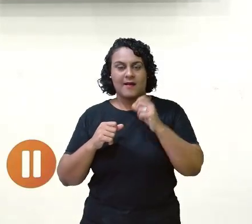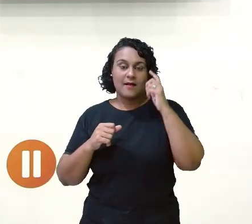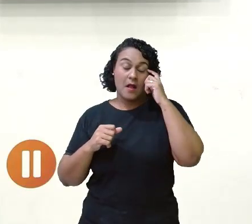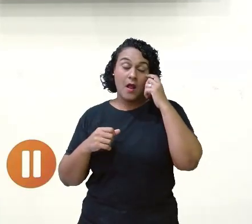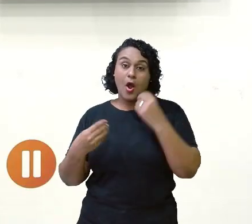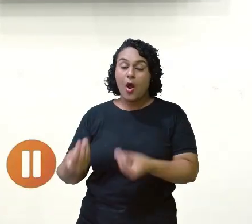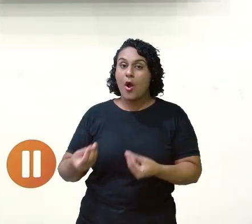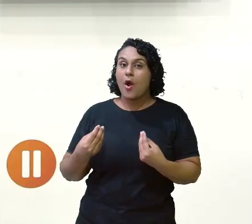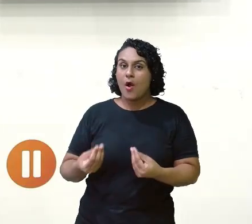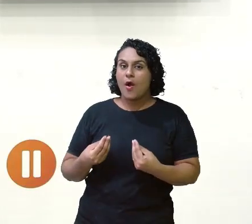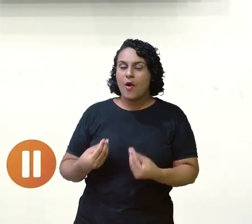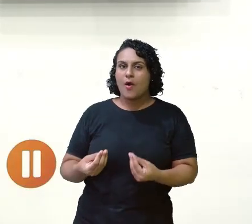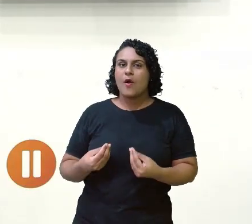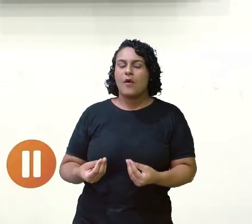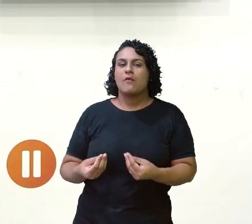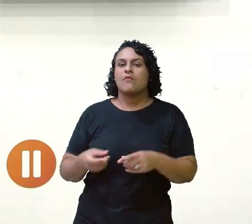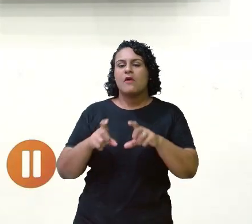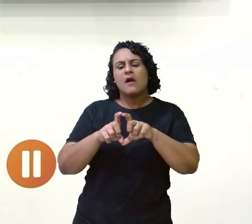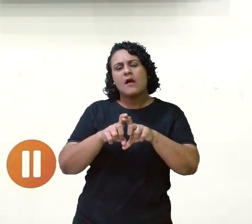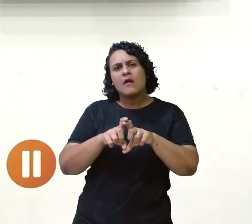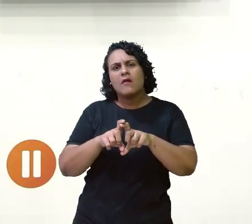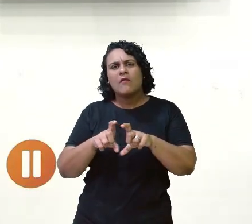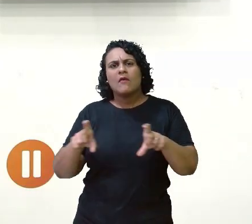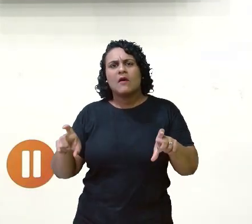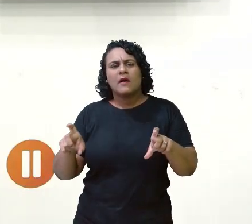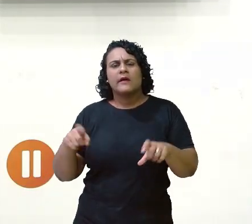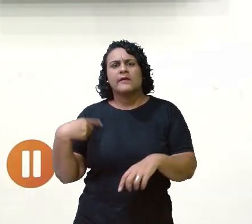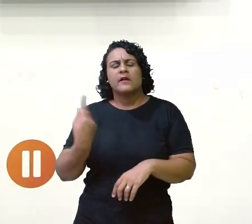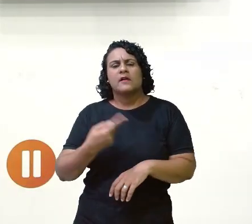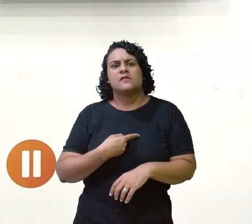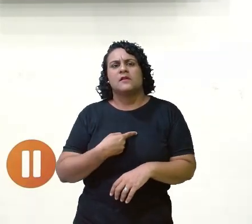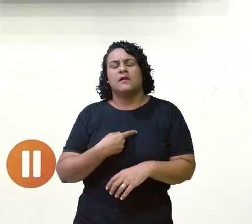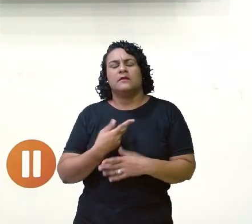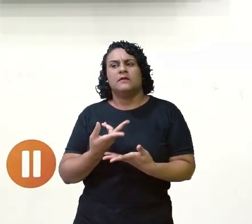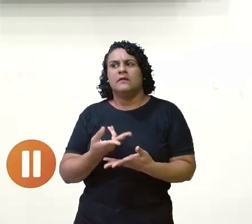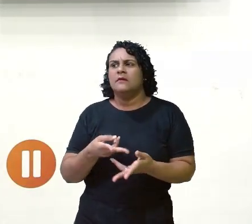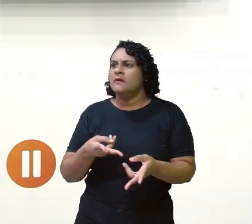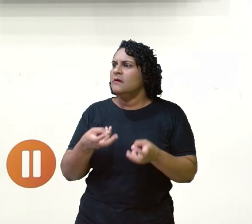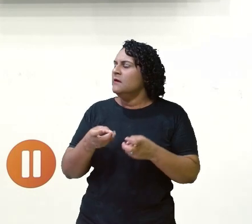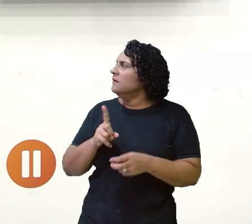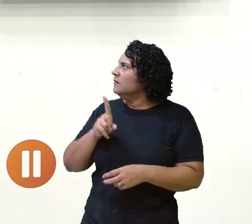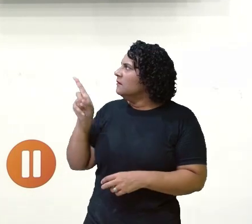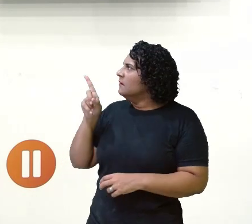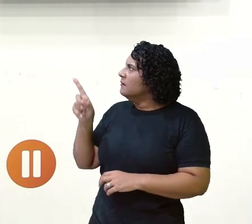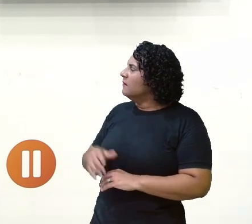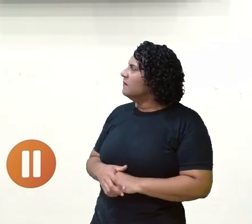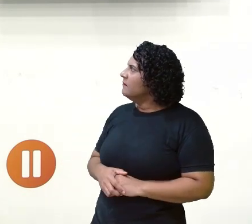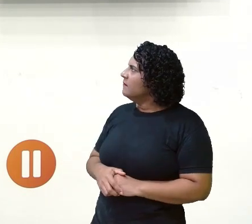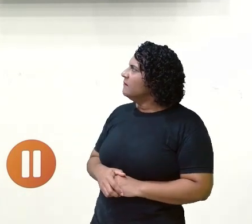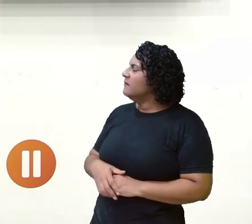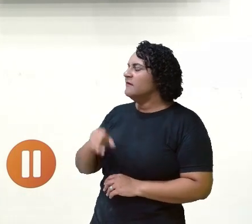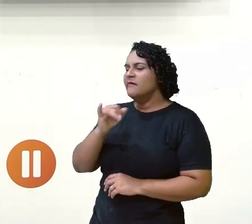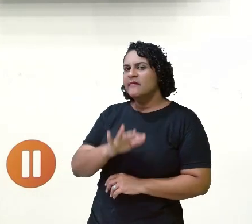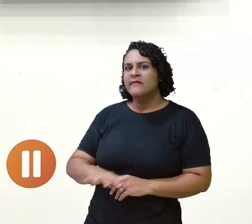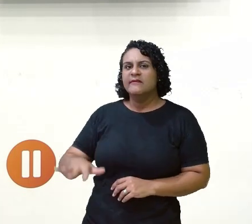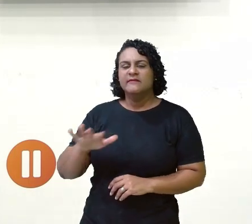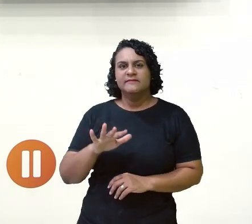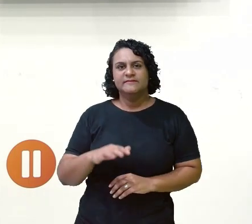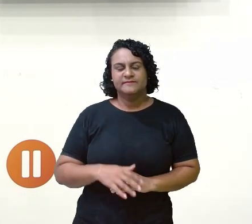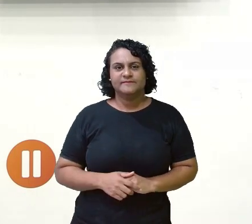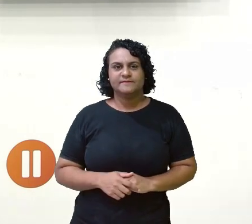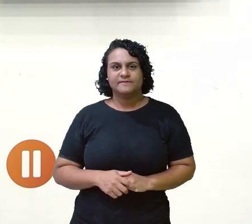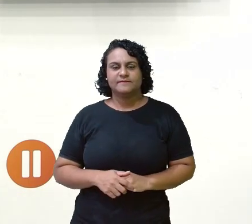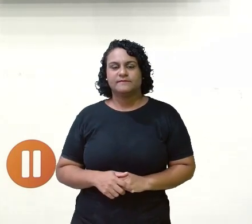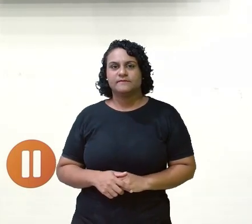que vai ficar uma frase a gente olhando para esta imagem? Quando diz assim,